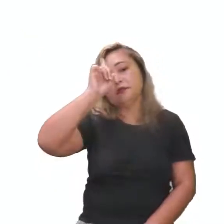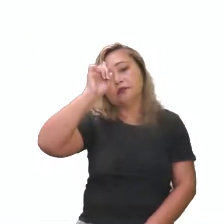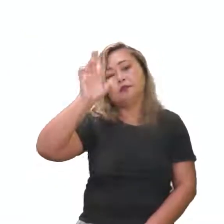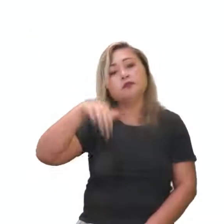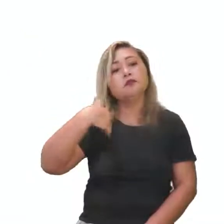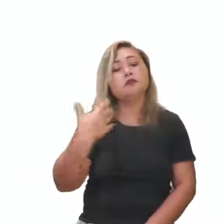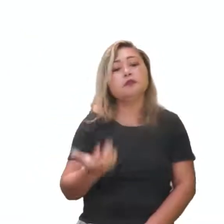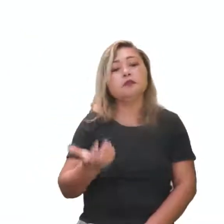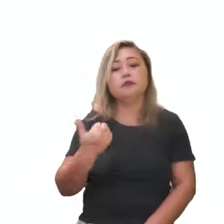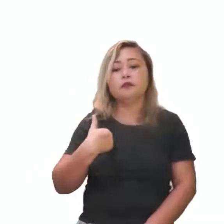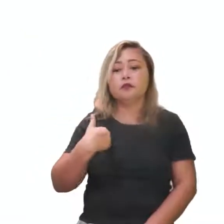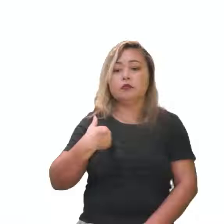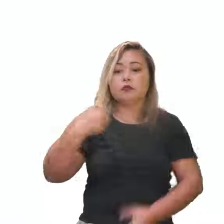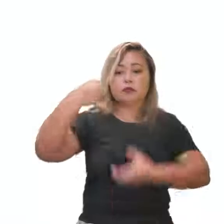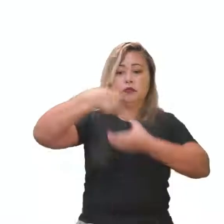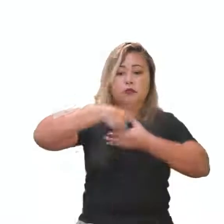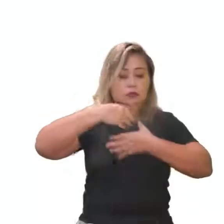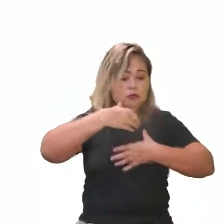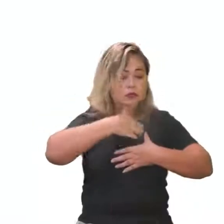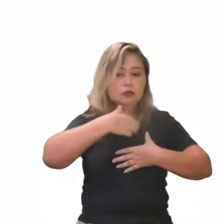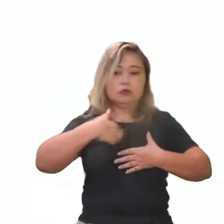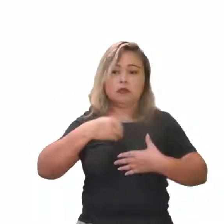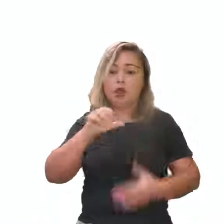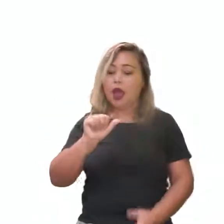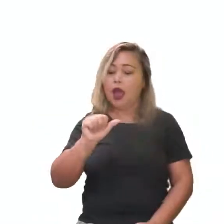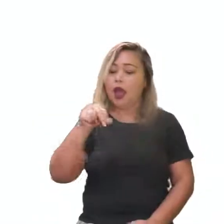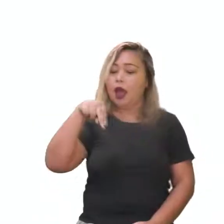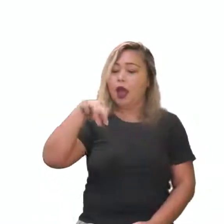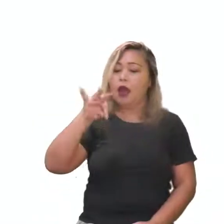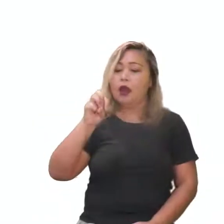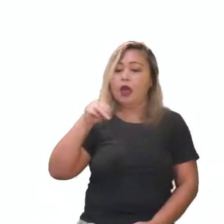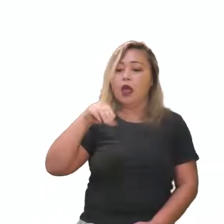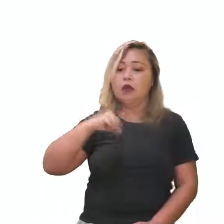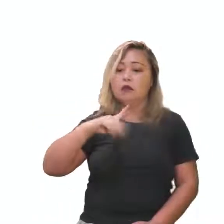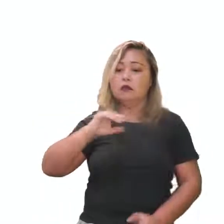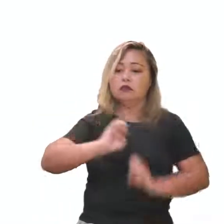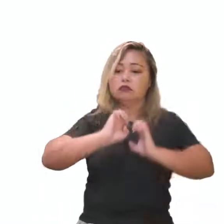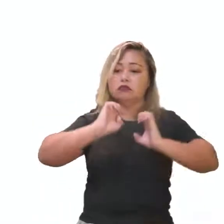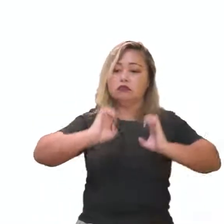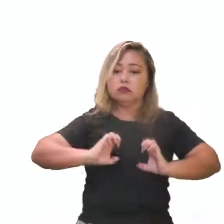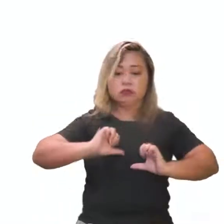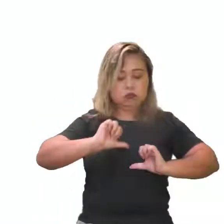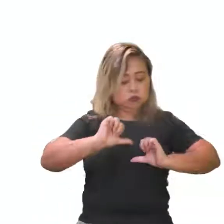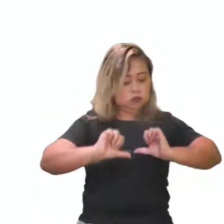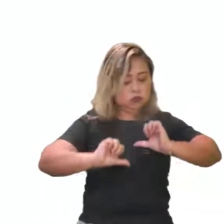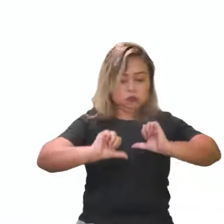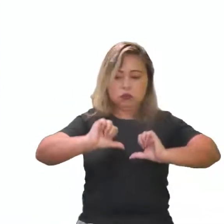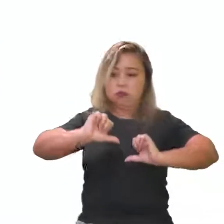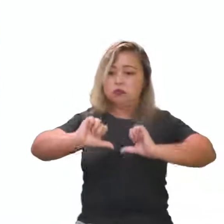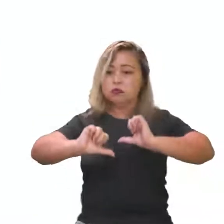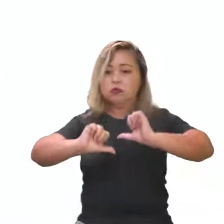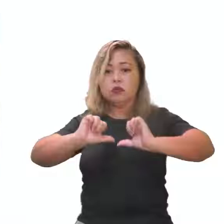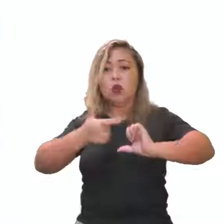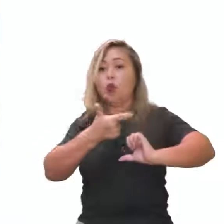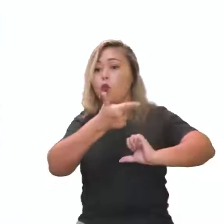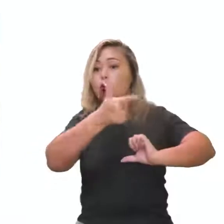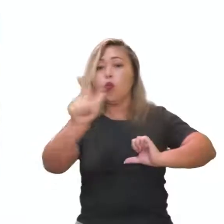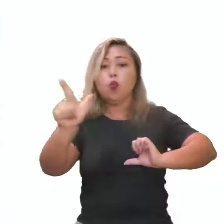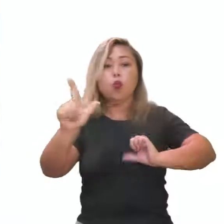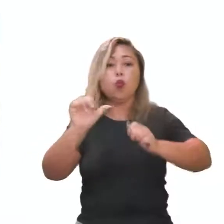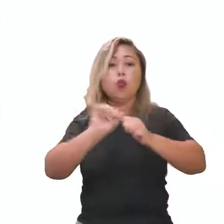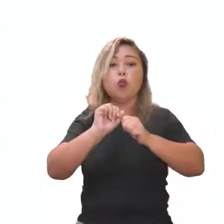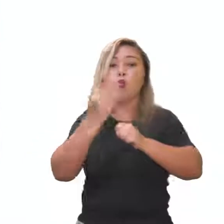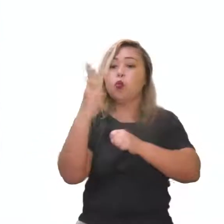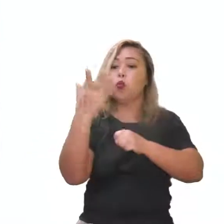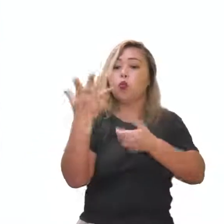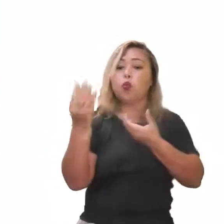Quais são elas, prof? A anatomia, onde você vai ter essas estruturas modificando o ser vivo para o outro.